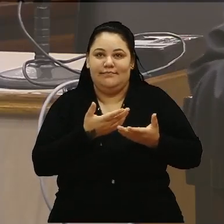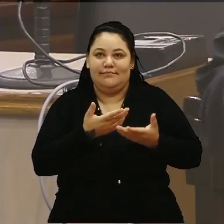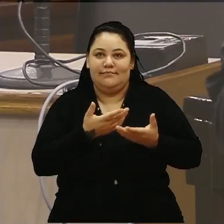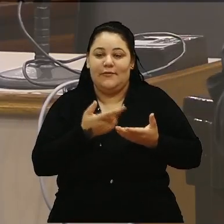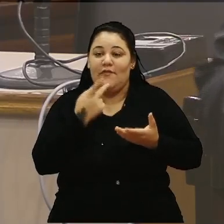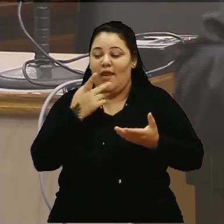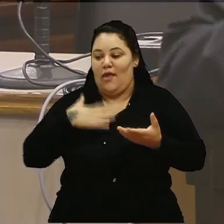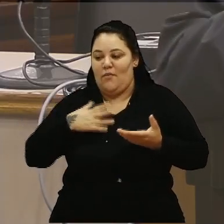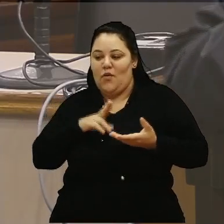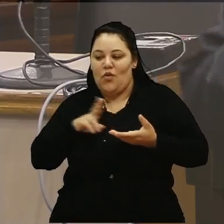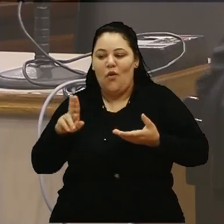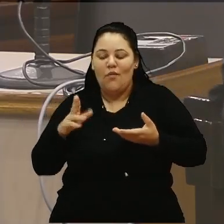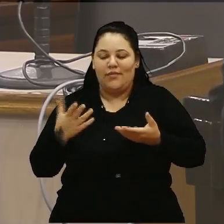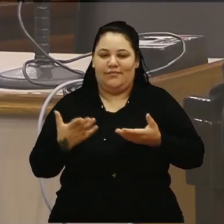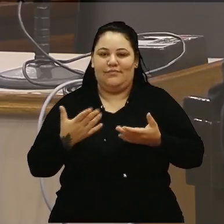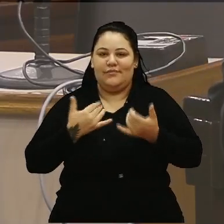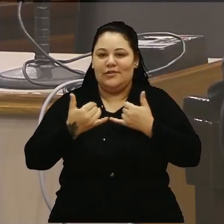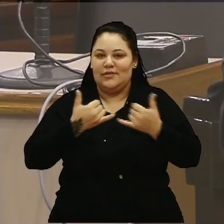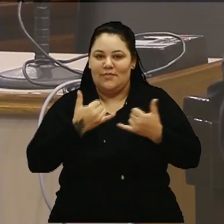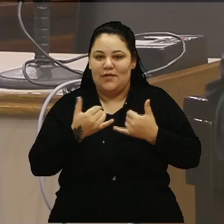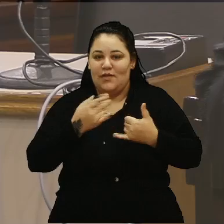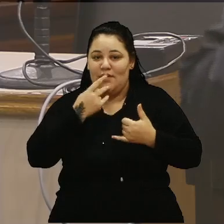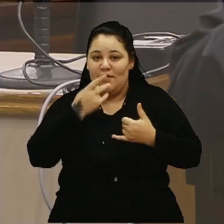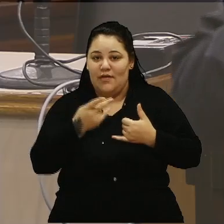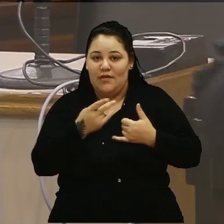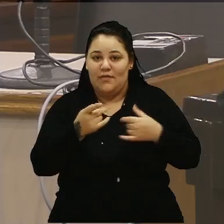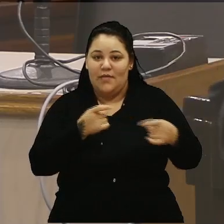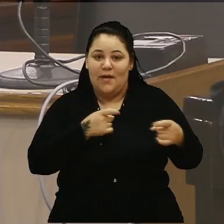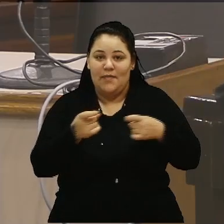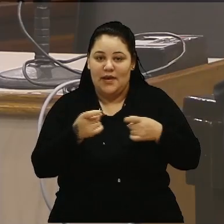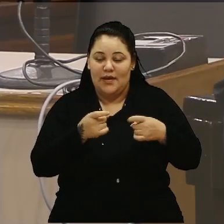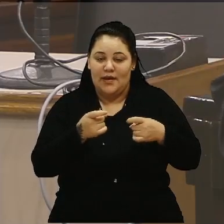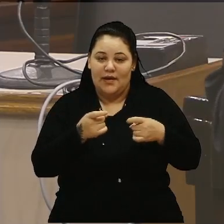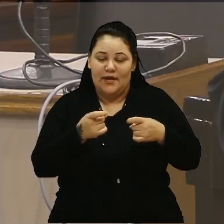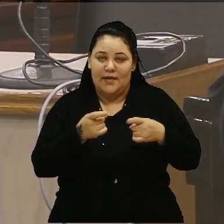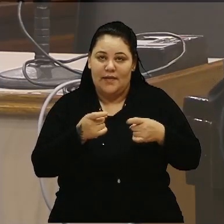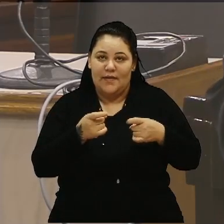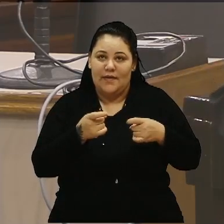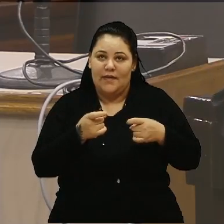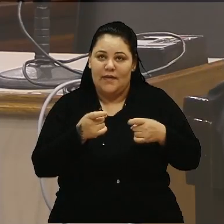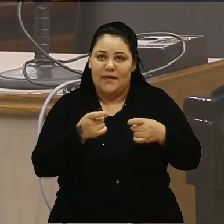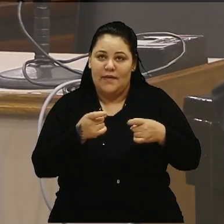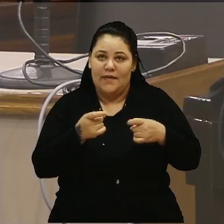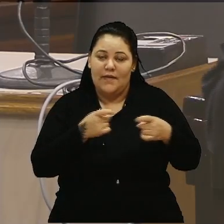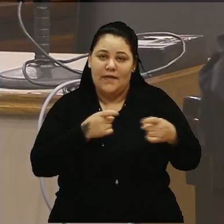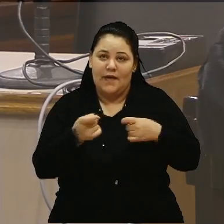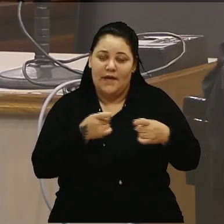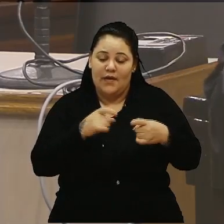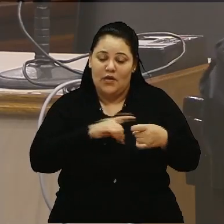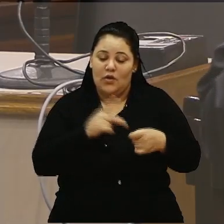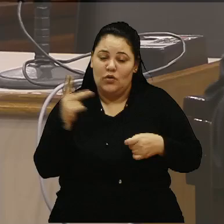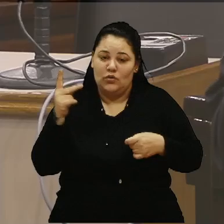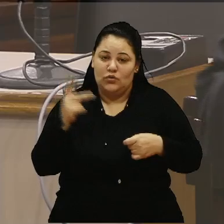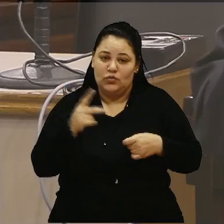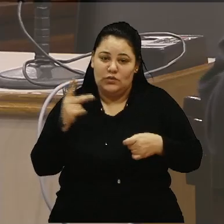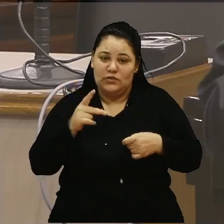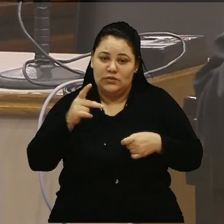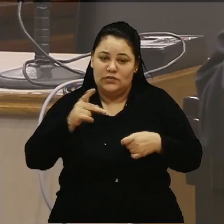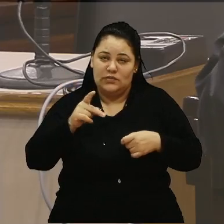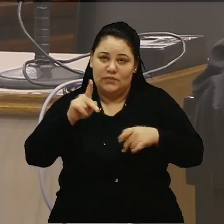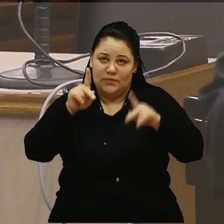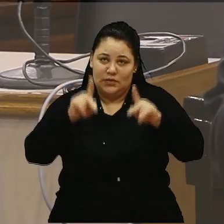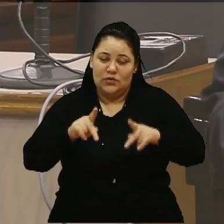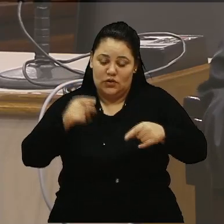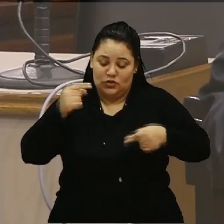quando há uma briga, nem vou falar numa guerra, vou falar numa discussão. São duas pessoas que estão discutindo, vamos dizer assim, que lá